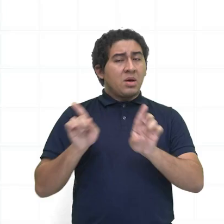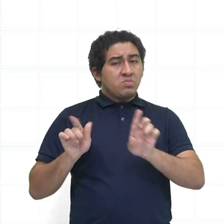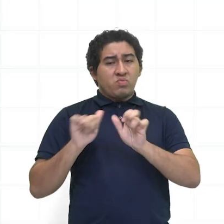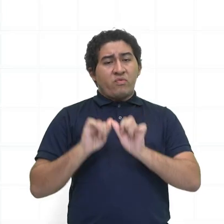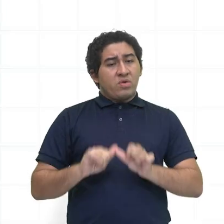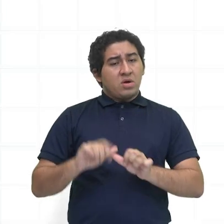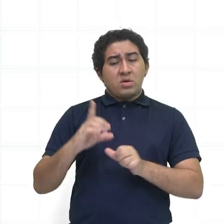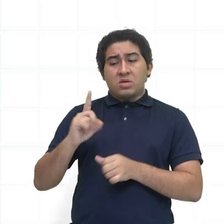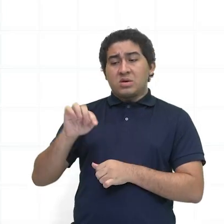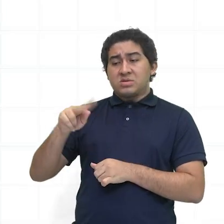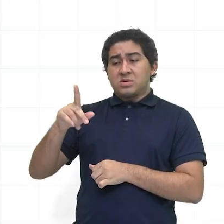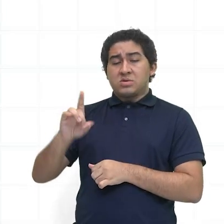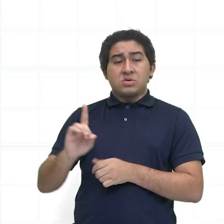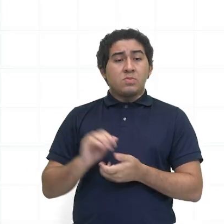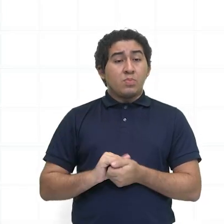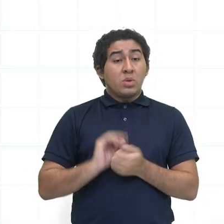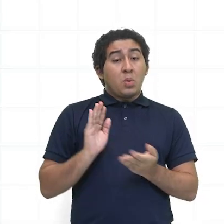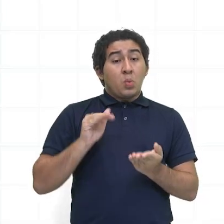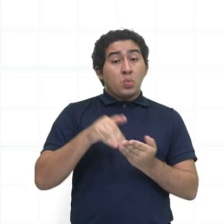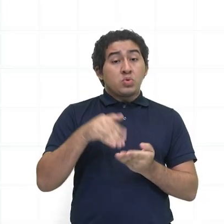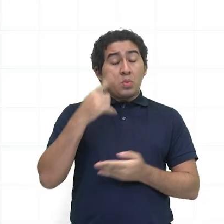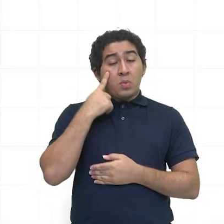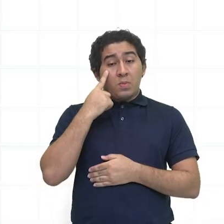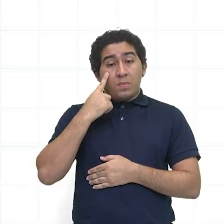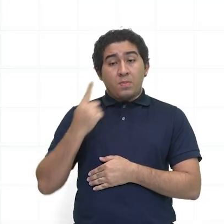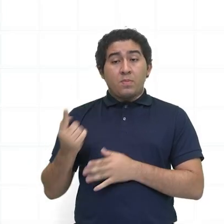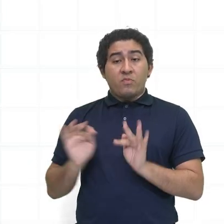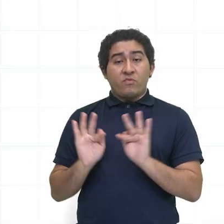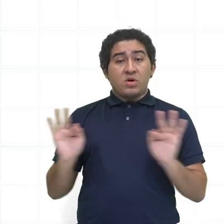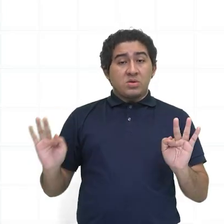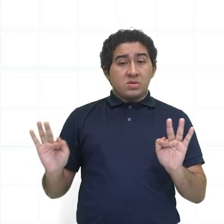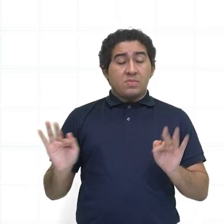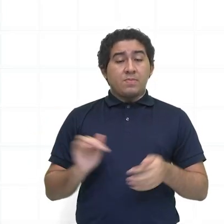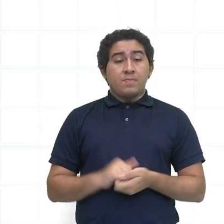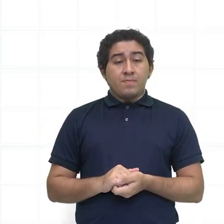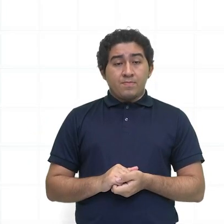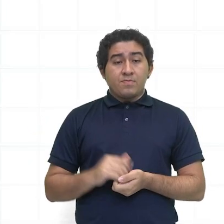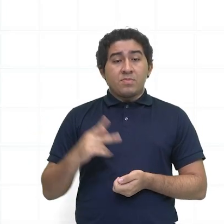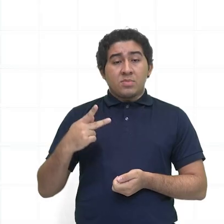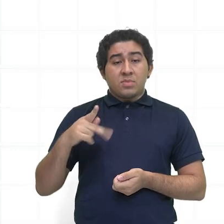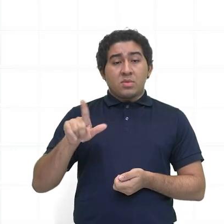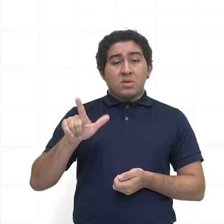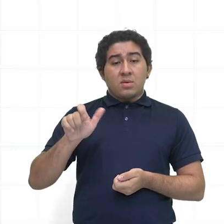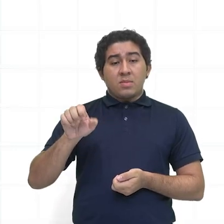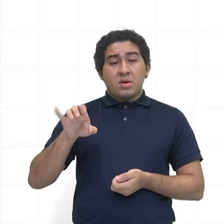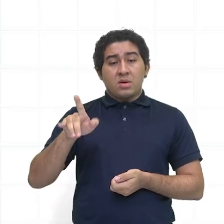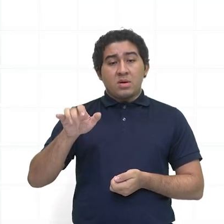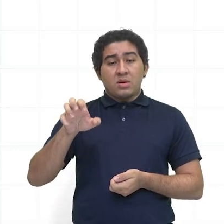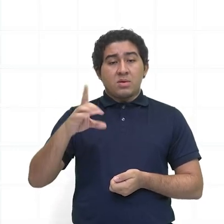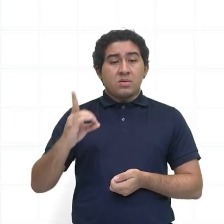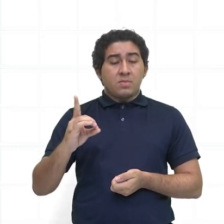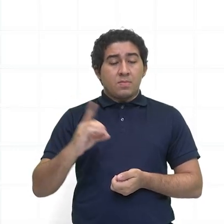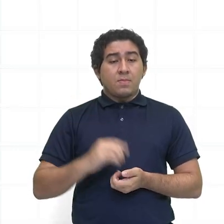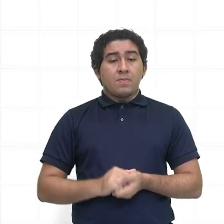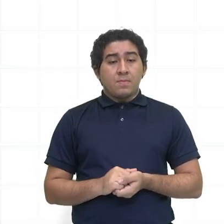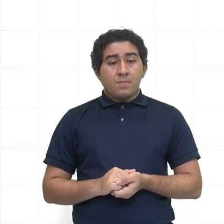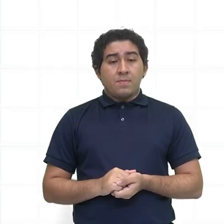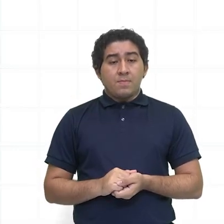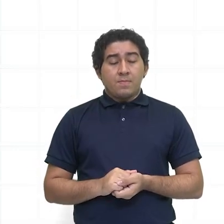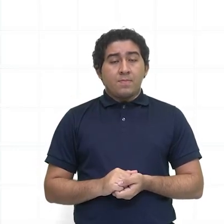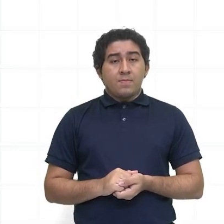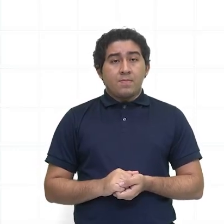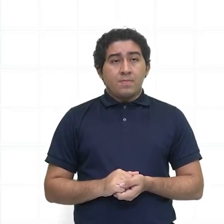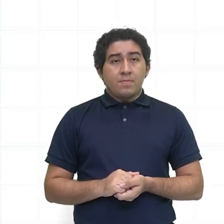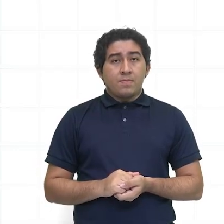danced. E na última, I played. Eu toquei,